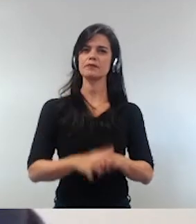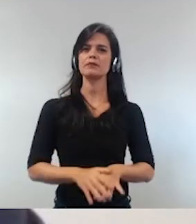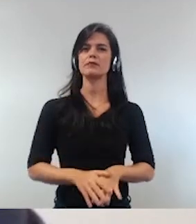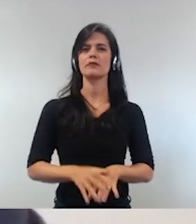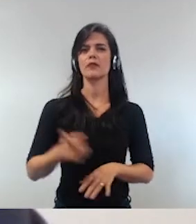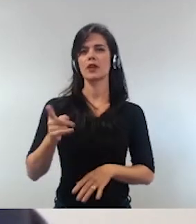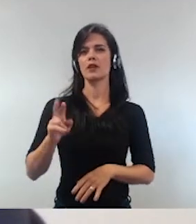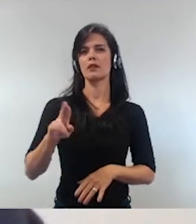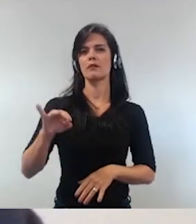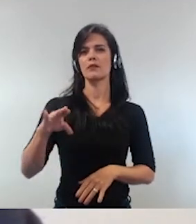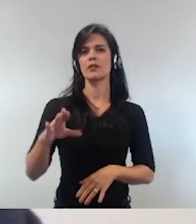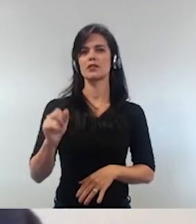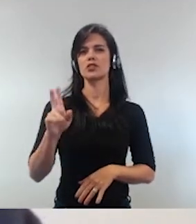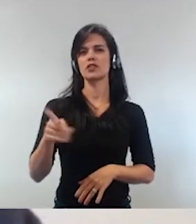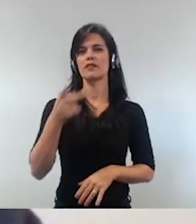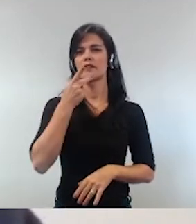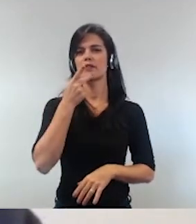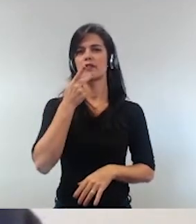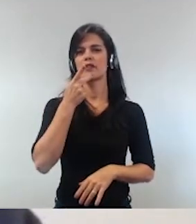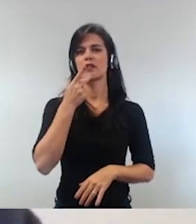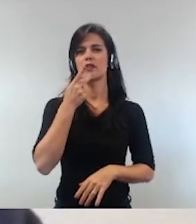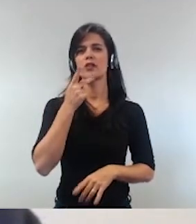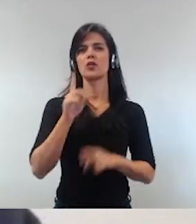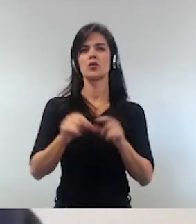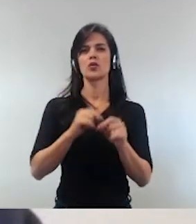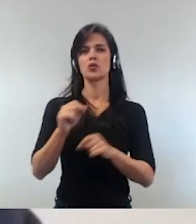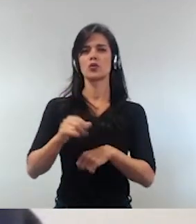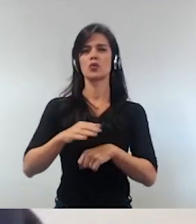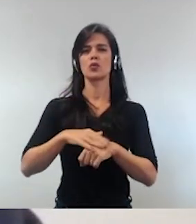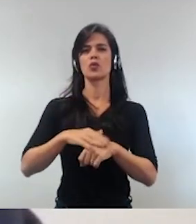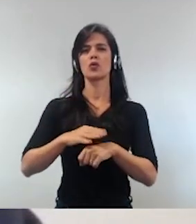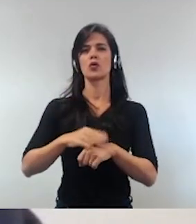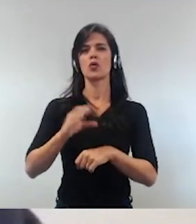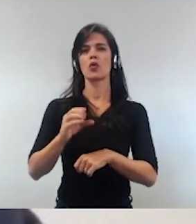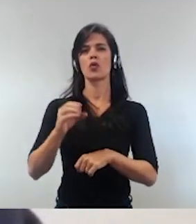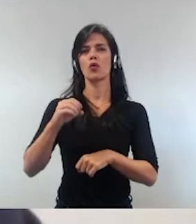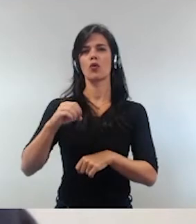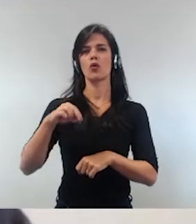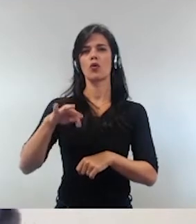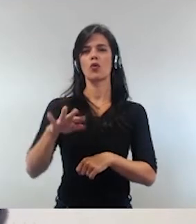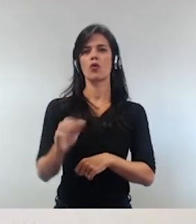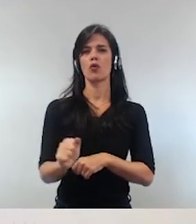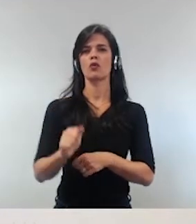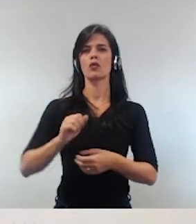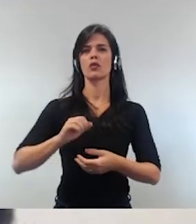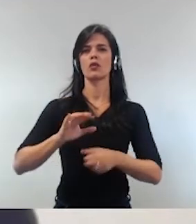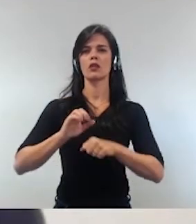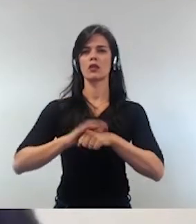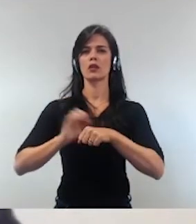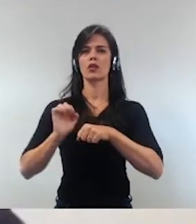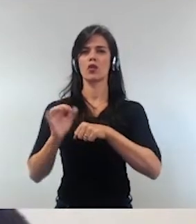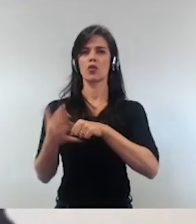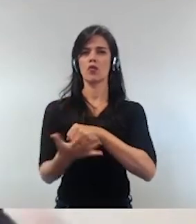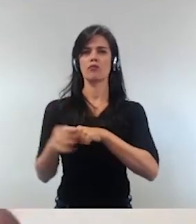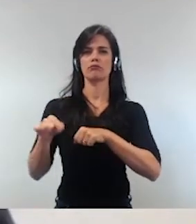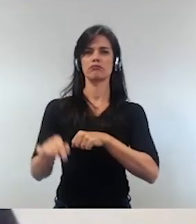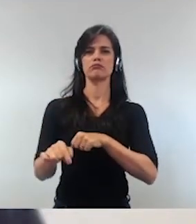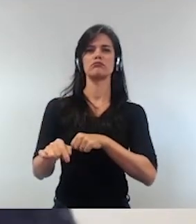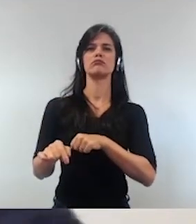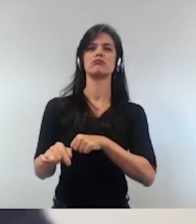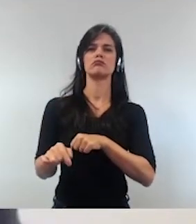a questão da conta Covid, ela veio no primeiro momento, no momento fundamental, para justamente